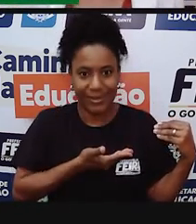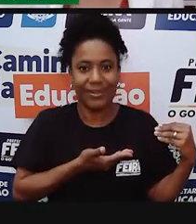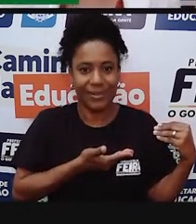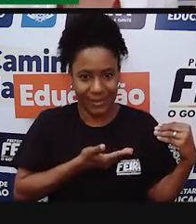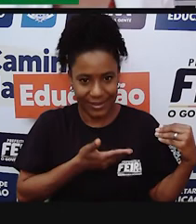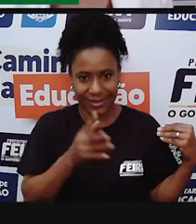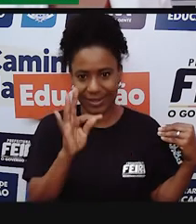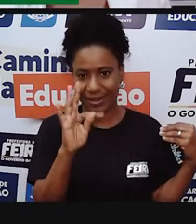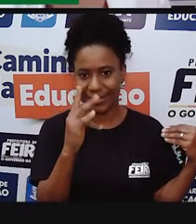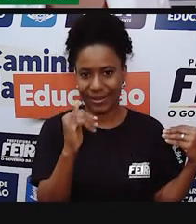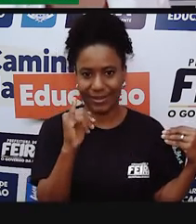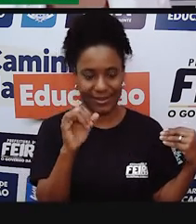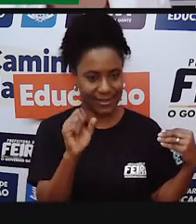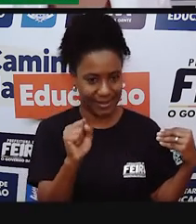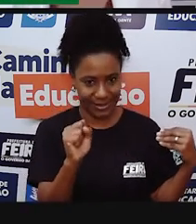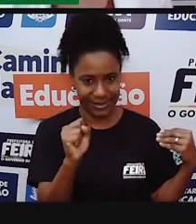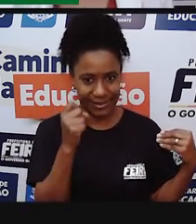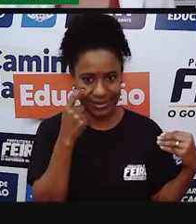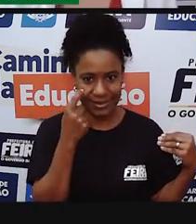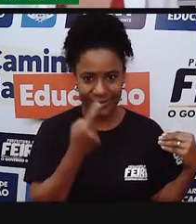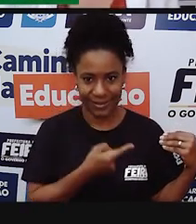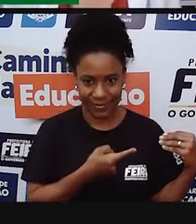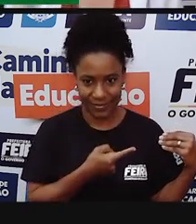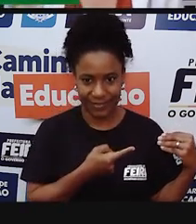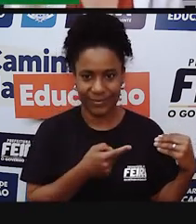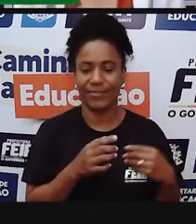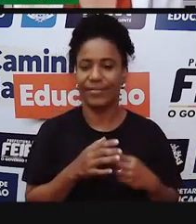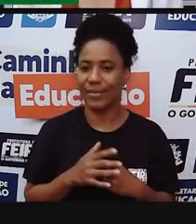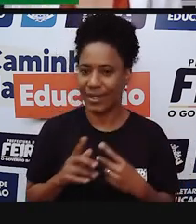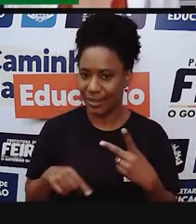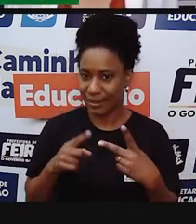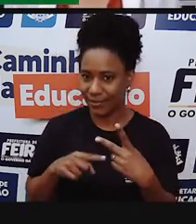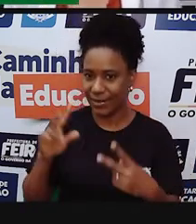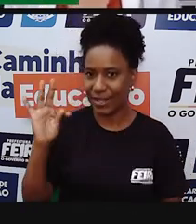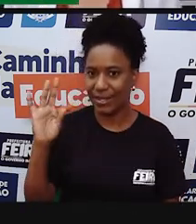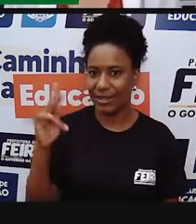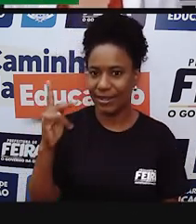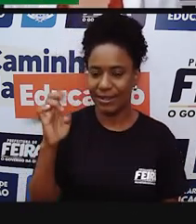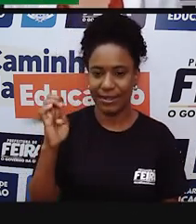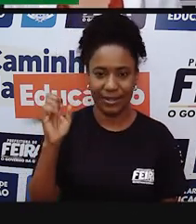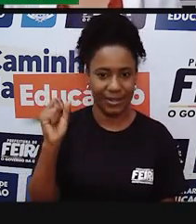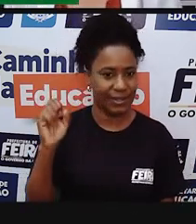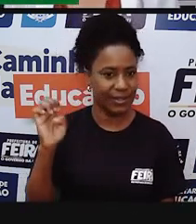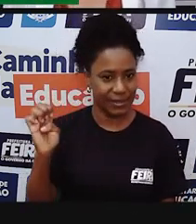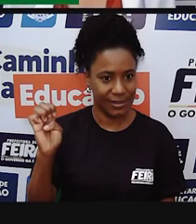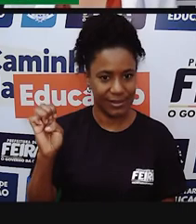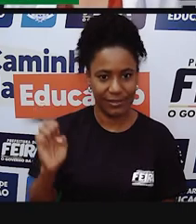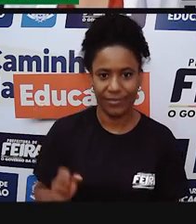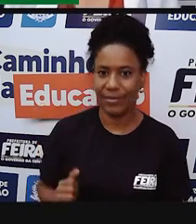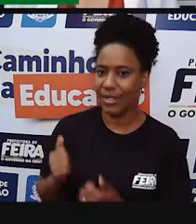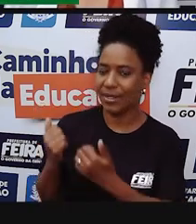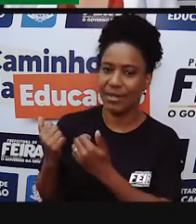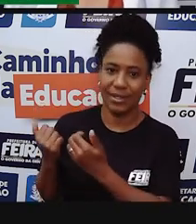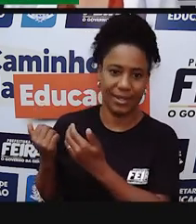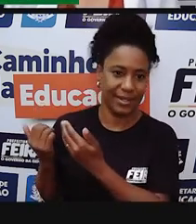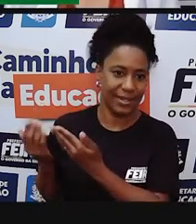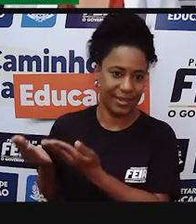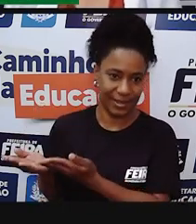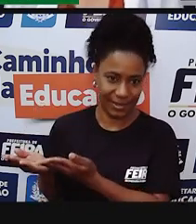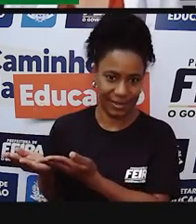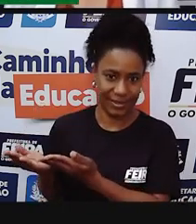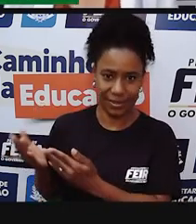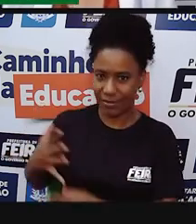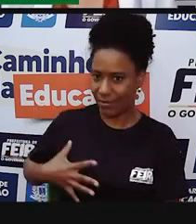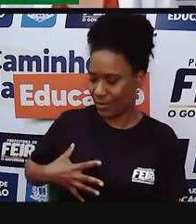e a família está perto de mim desde ar Matilda e estes são meus filhos